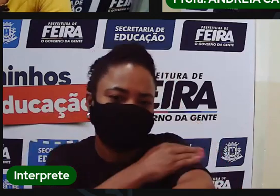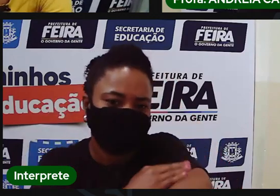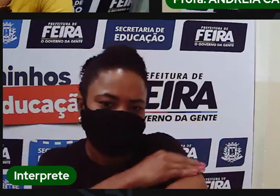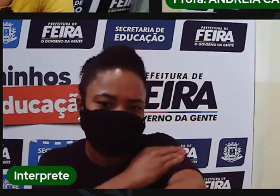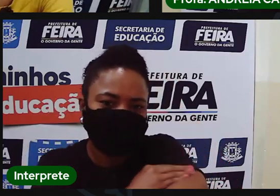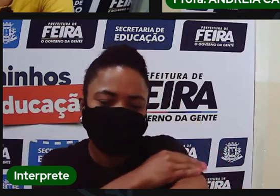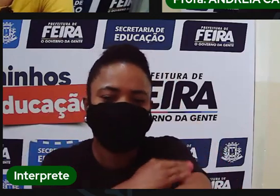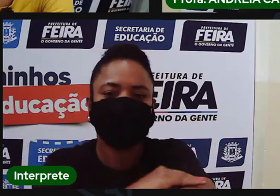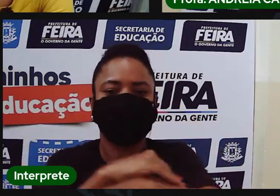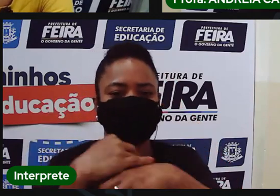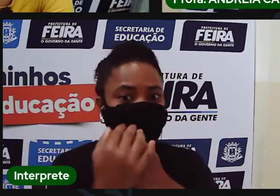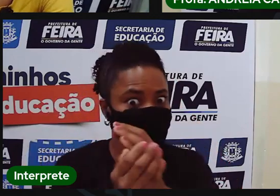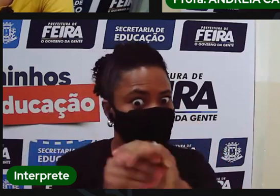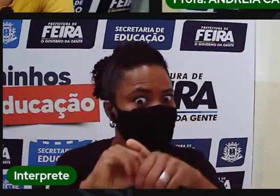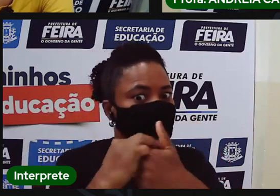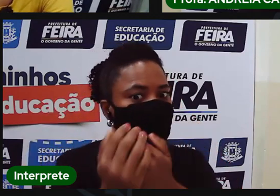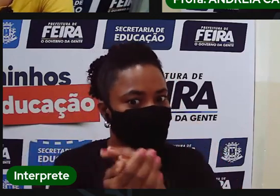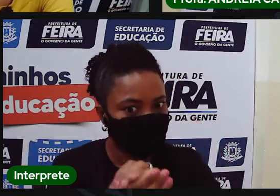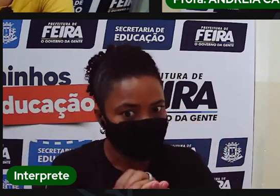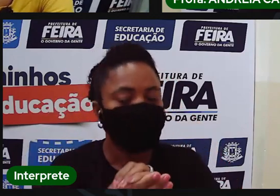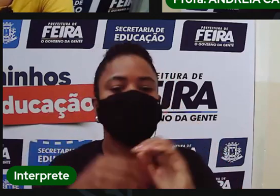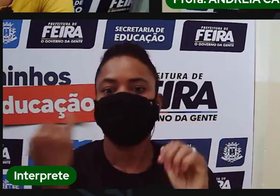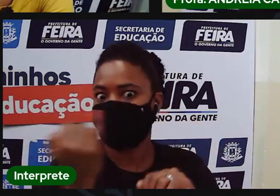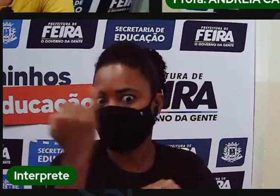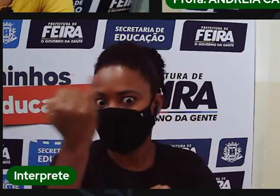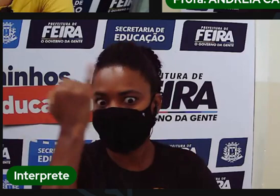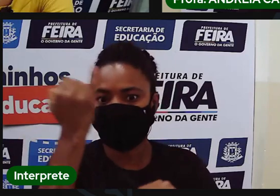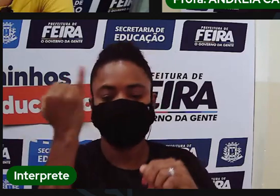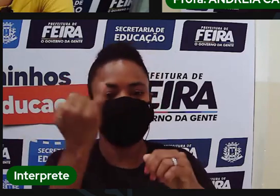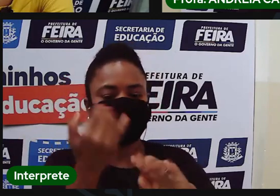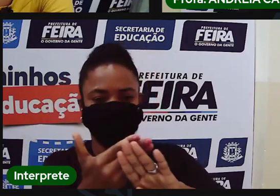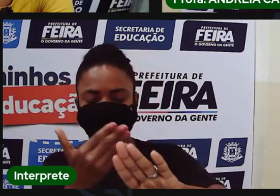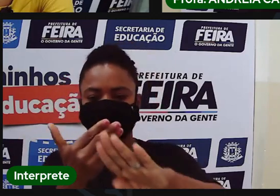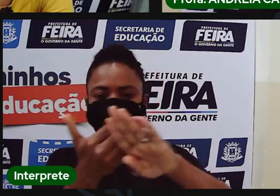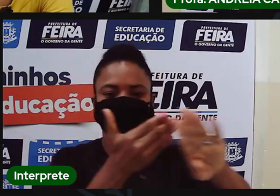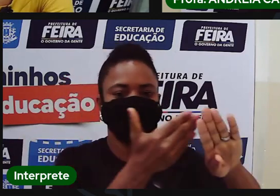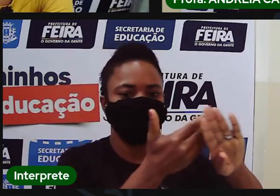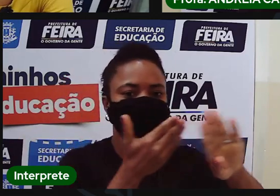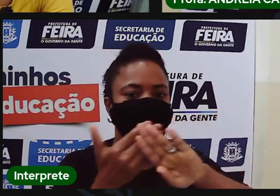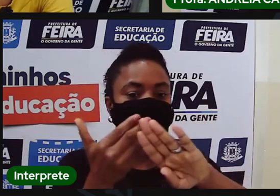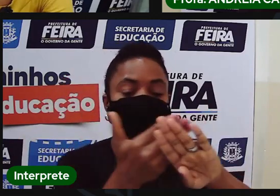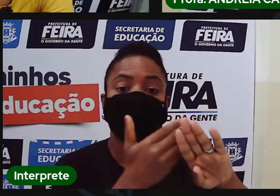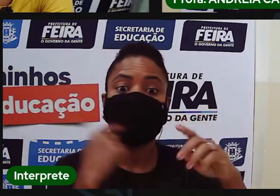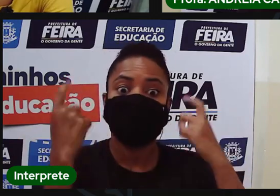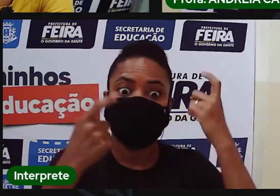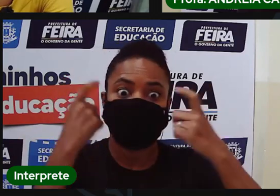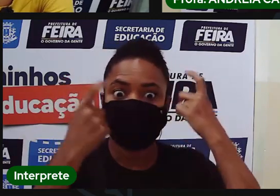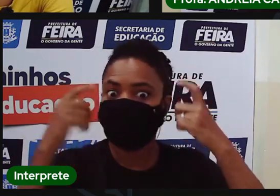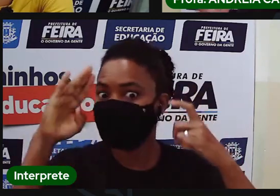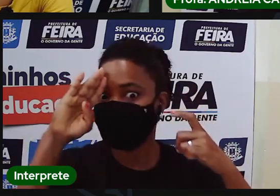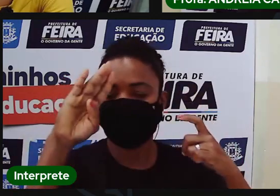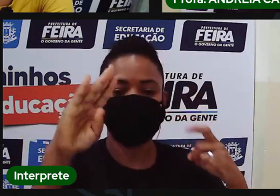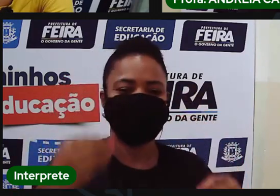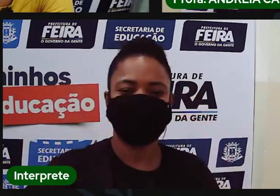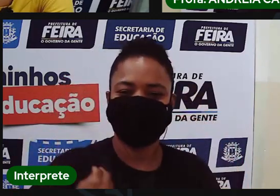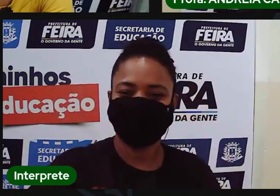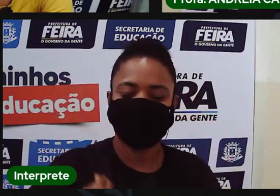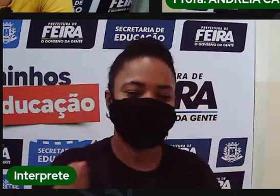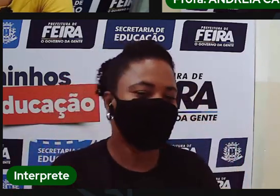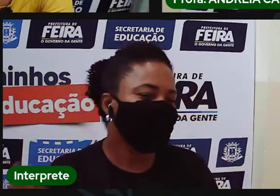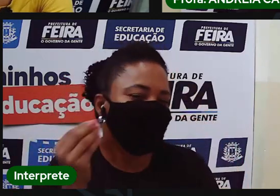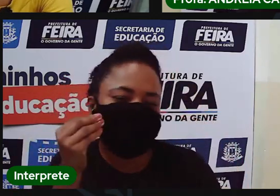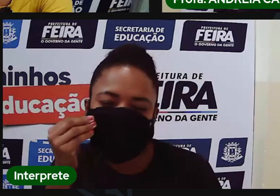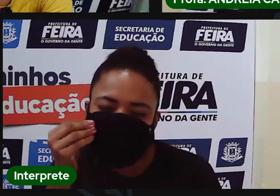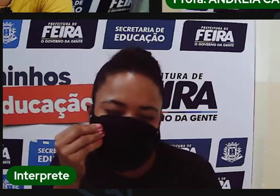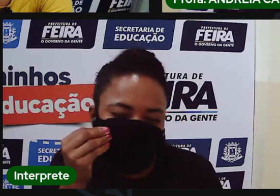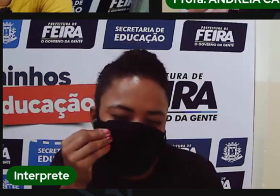aglomeração, né? E, realmente, se preocupando com a vida, que é o principal. Então, um beijão para todos vocês que estão